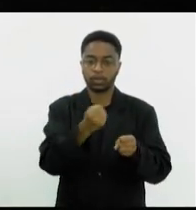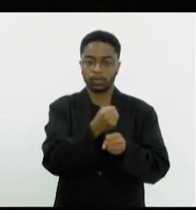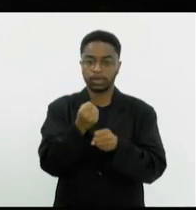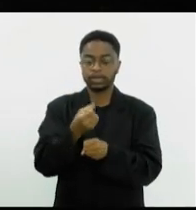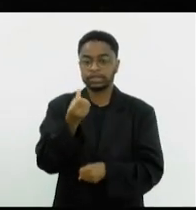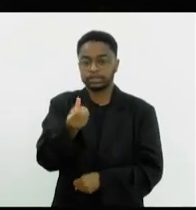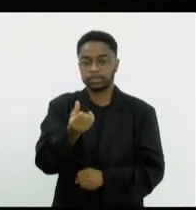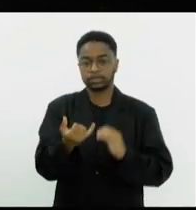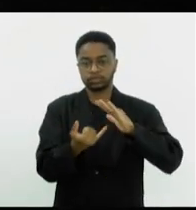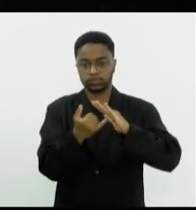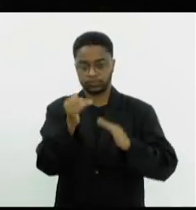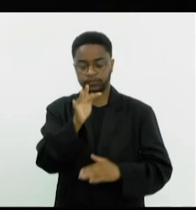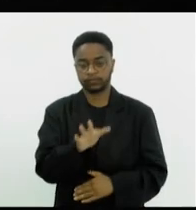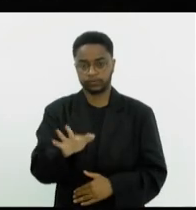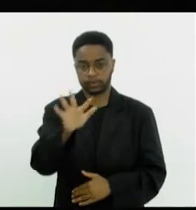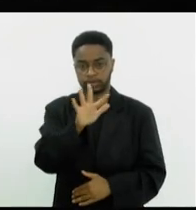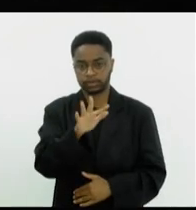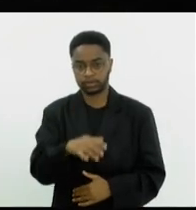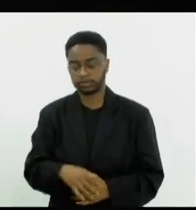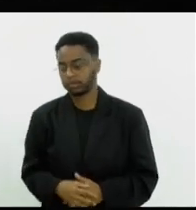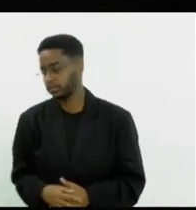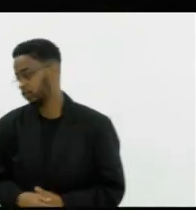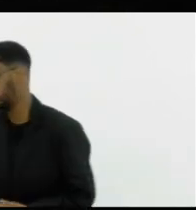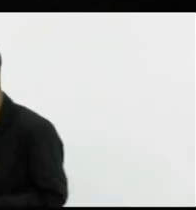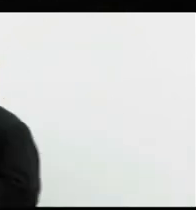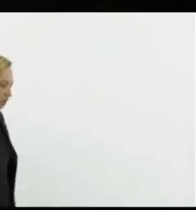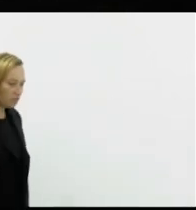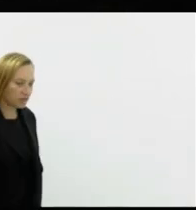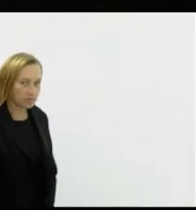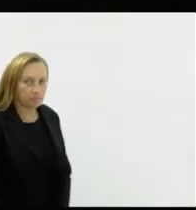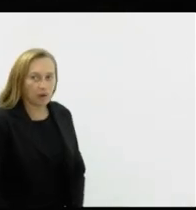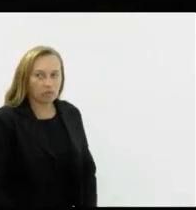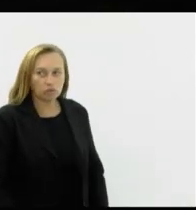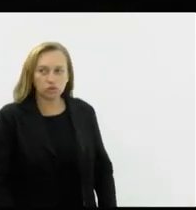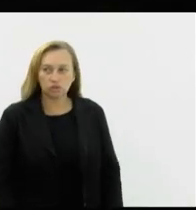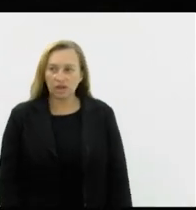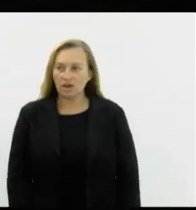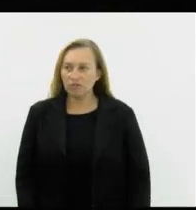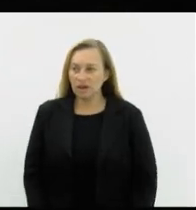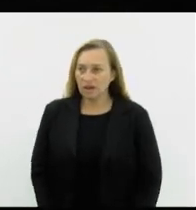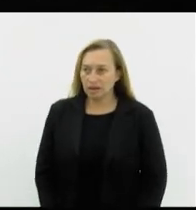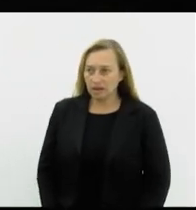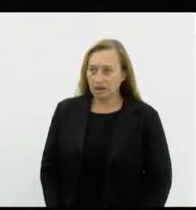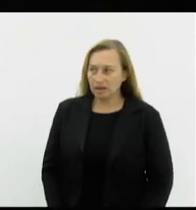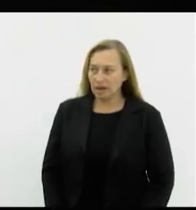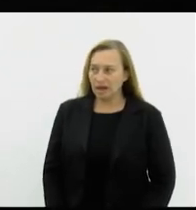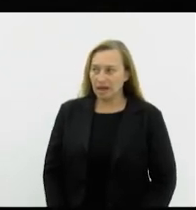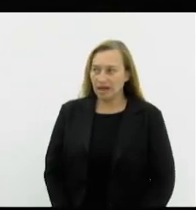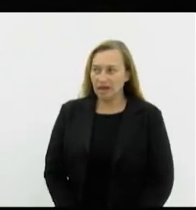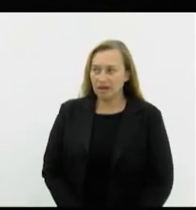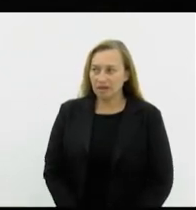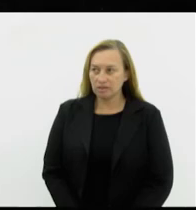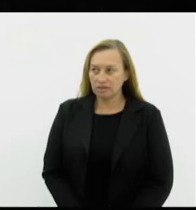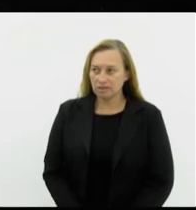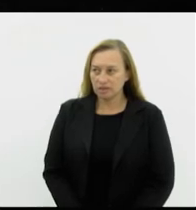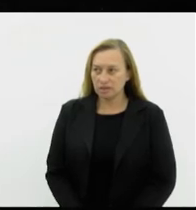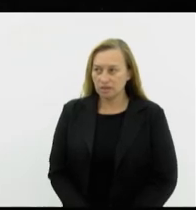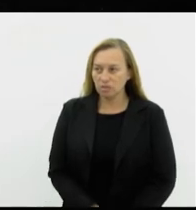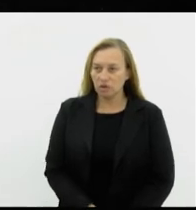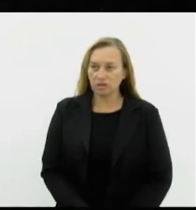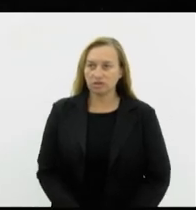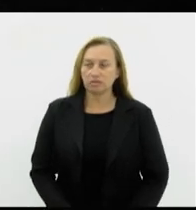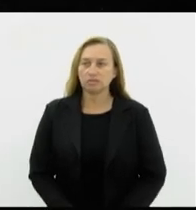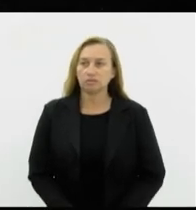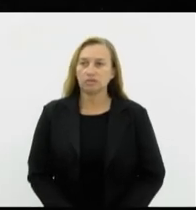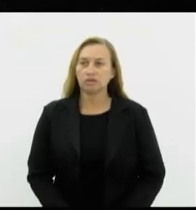6 institutos federais. Cito aqui Cidade de Deus, a CDD, o Complexo do